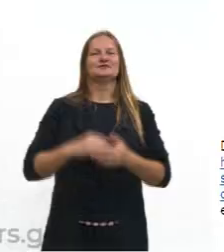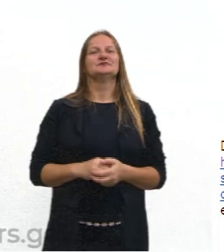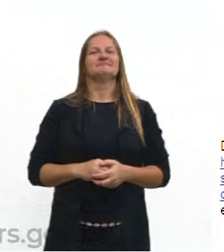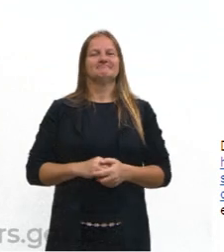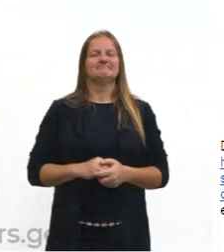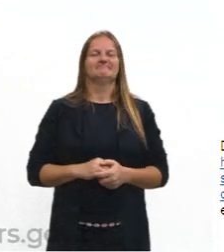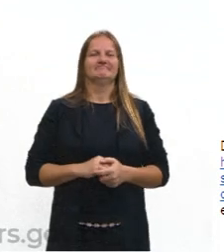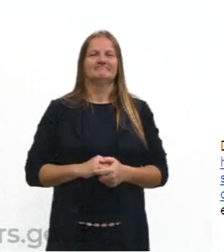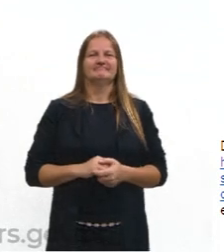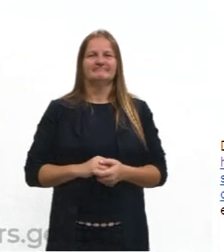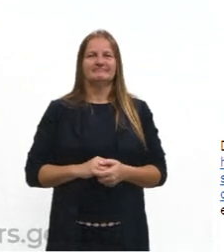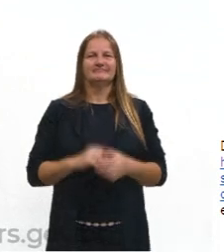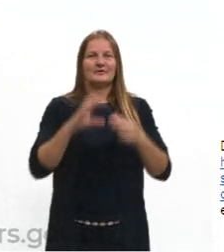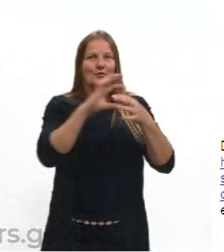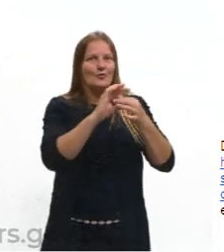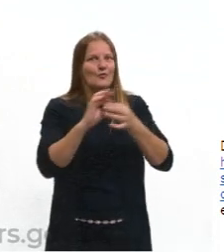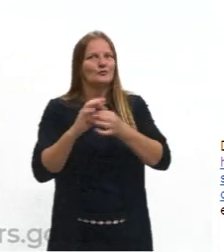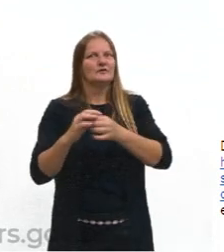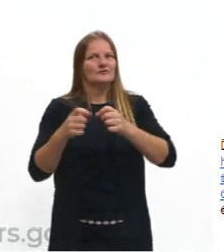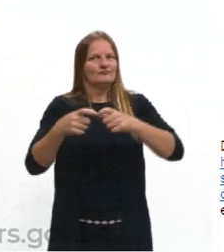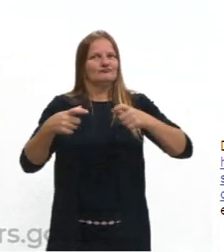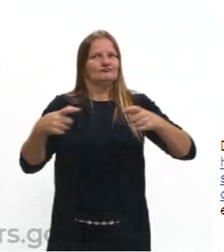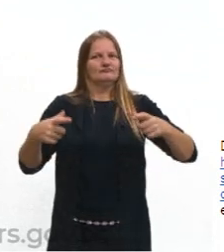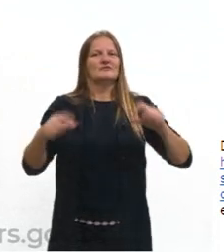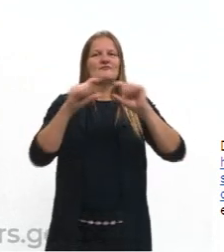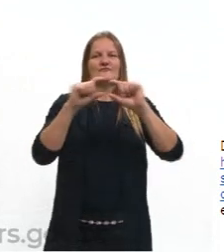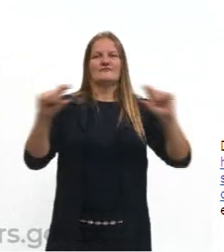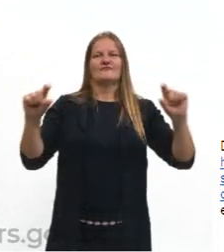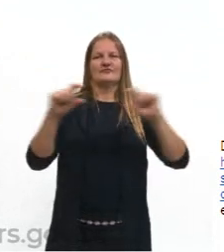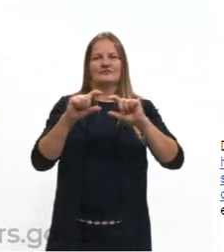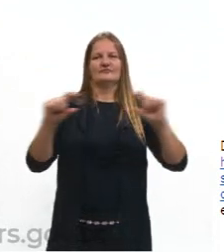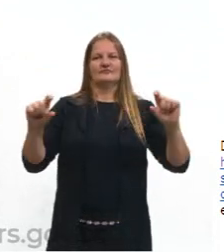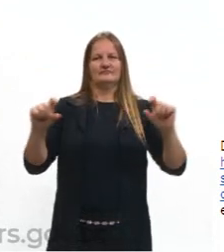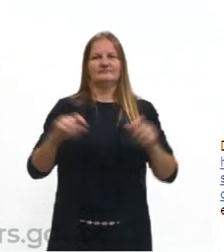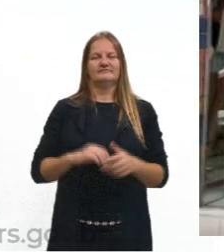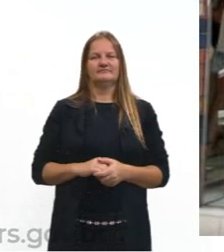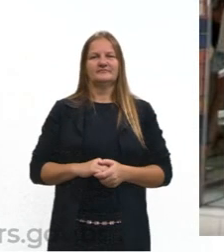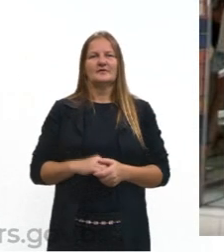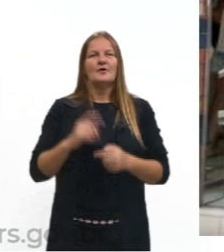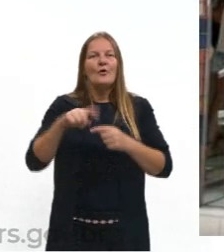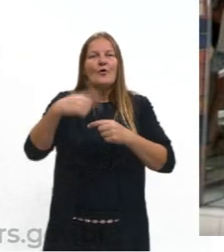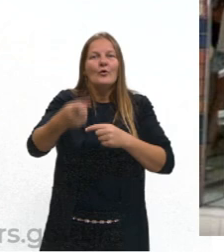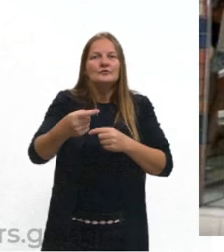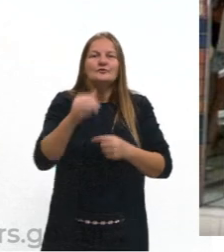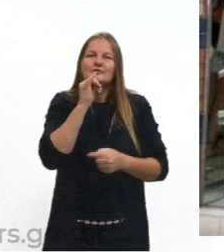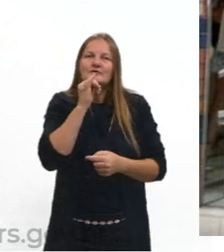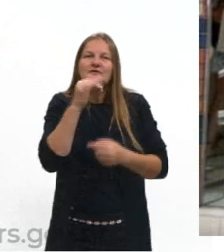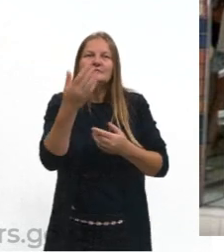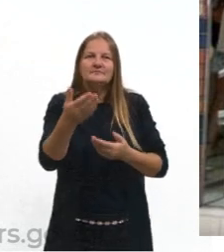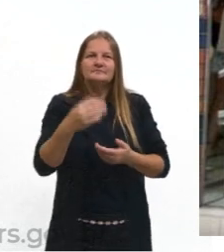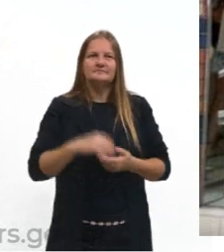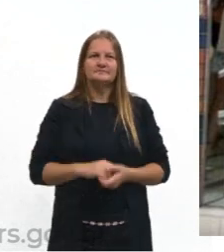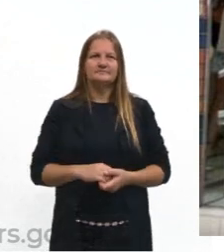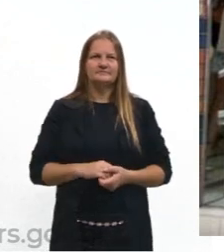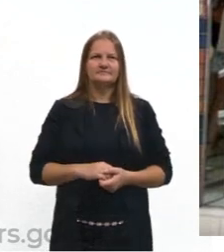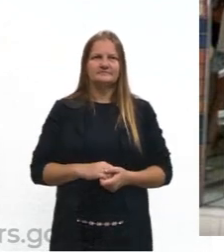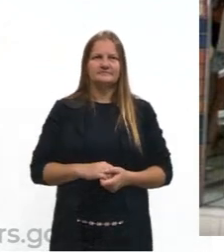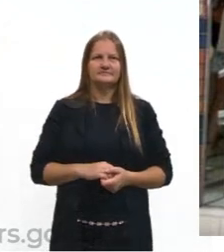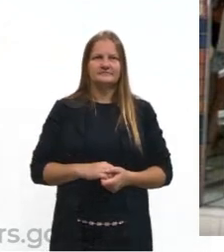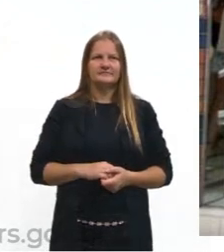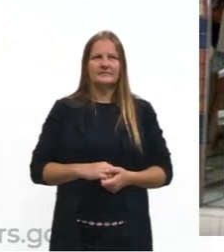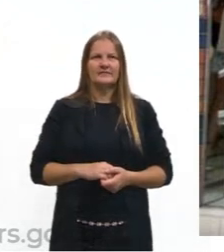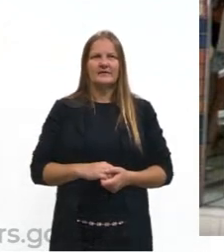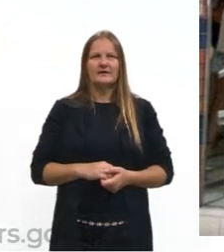imprecisão em um contexto maior como uma frase inteira Olha aí nos próximos exemplos e